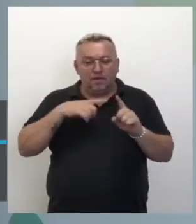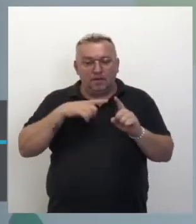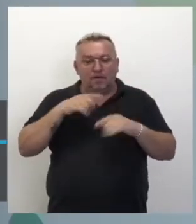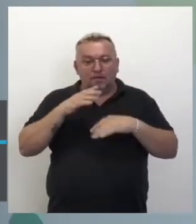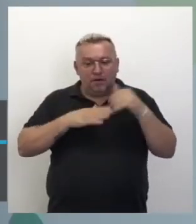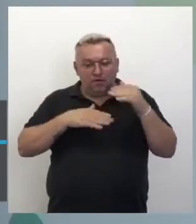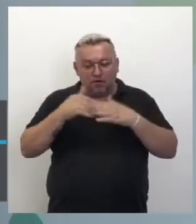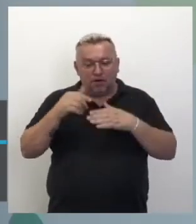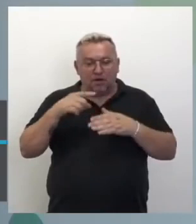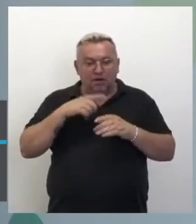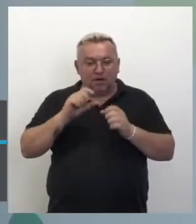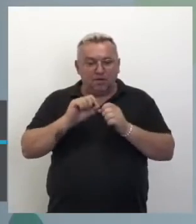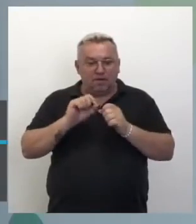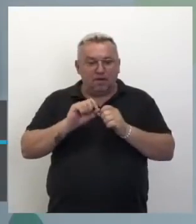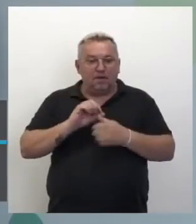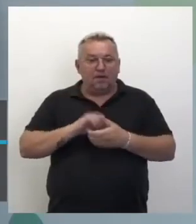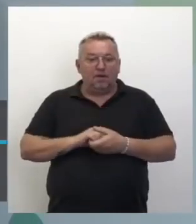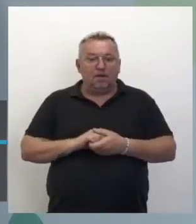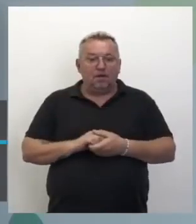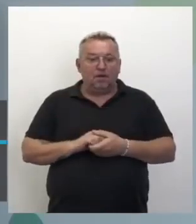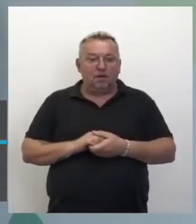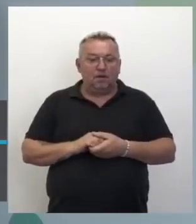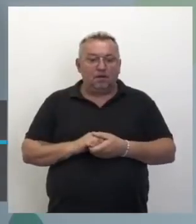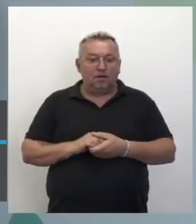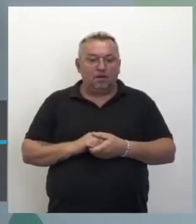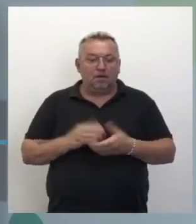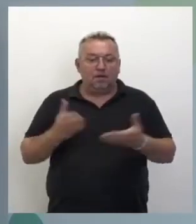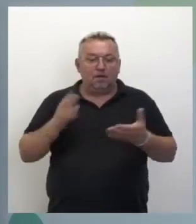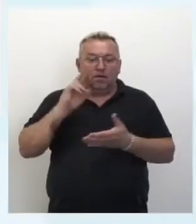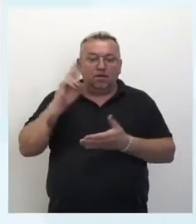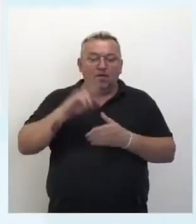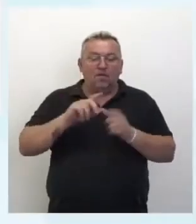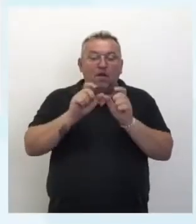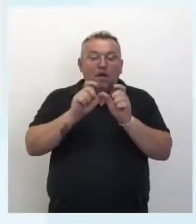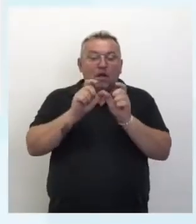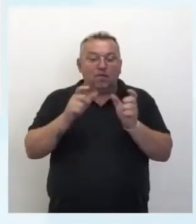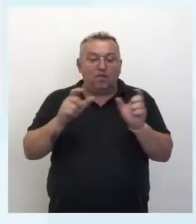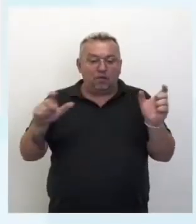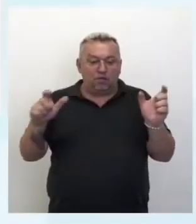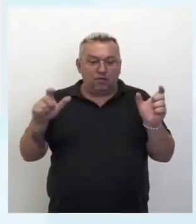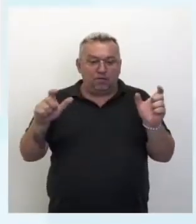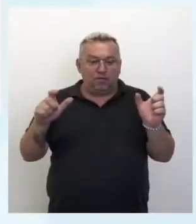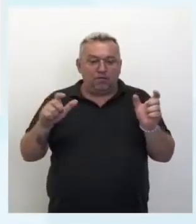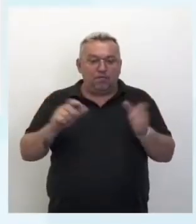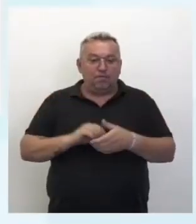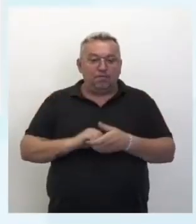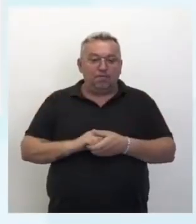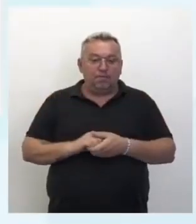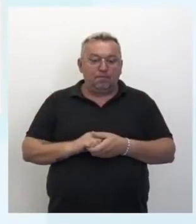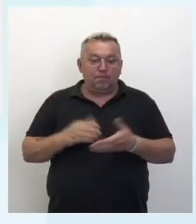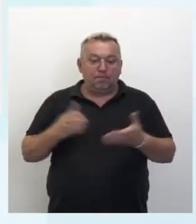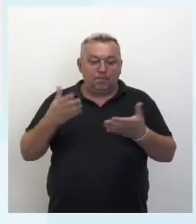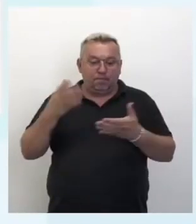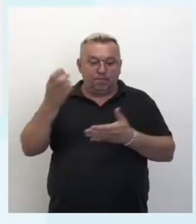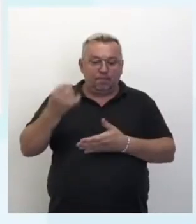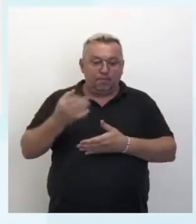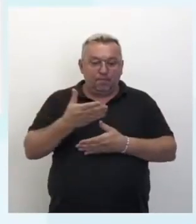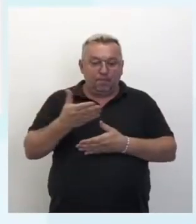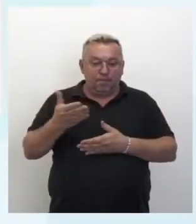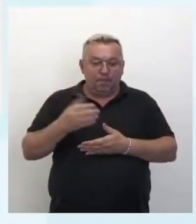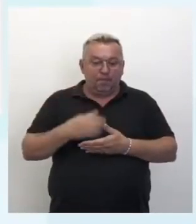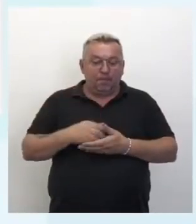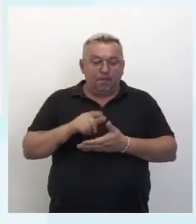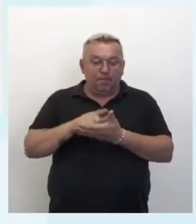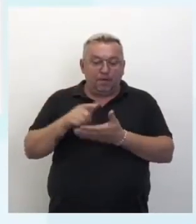praticar, certo? Tem que praticar, tem que fazer a redação. Vamos ver como é que vocês estão de gramática, então. Ó, acabei de explicar. Agora, tudo que eu expliquei para vocês vai estar